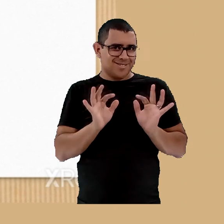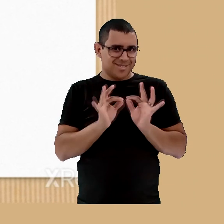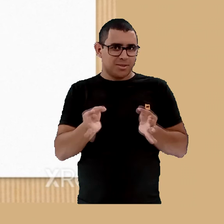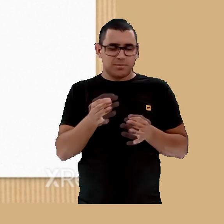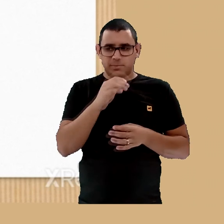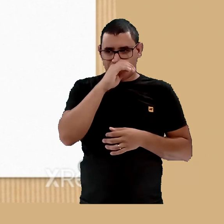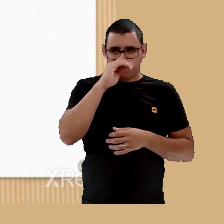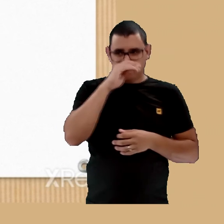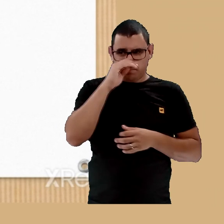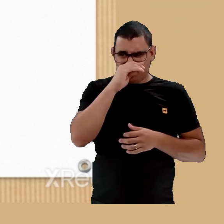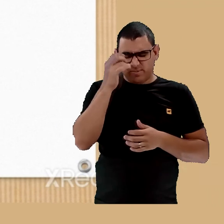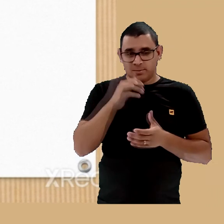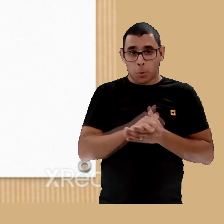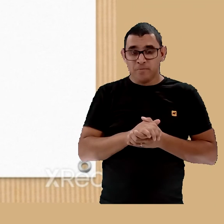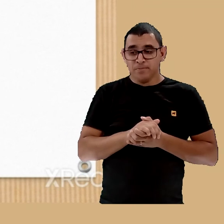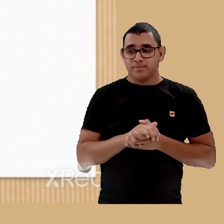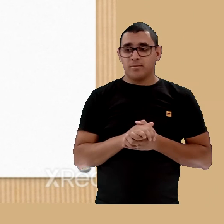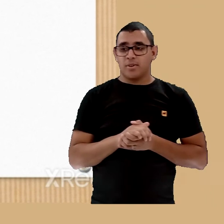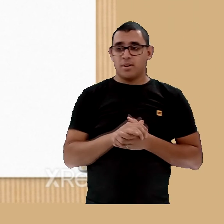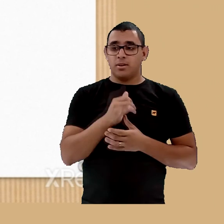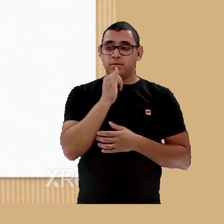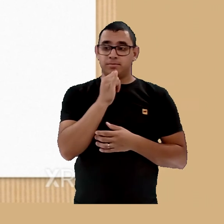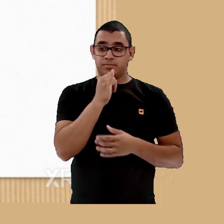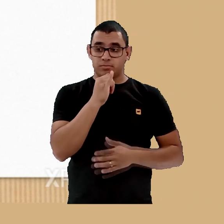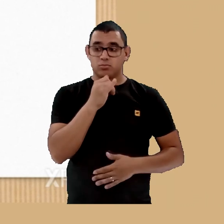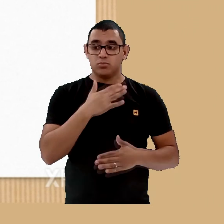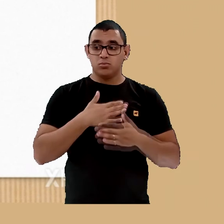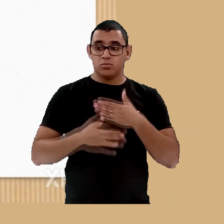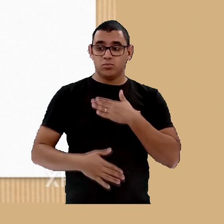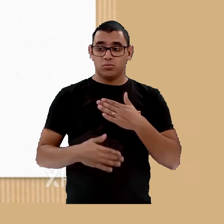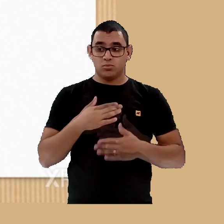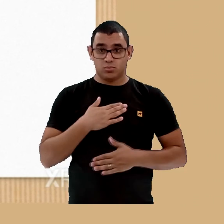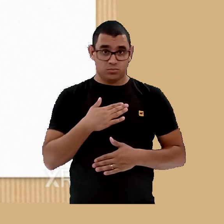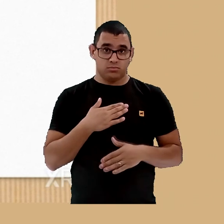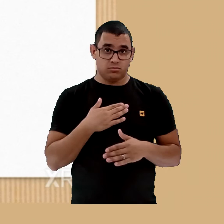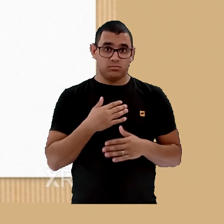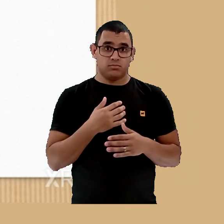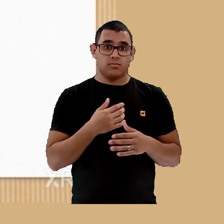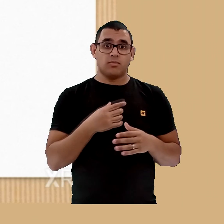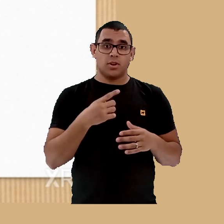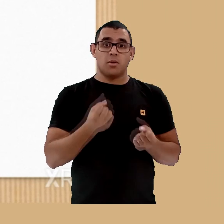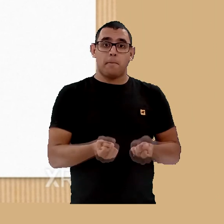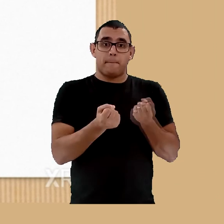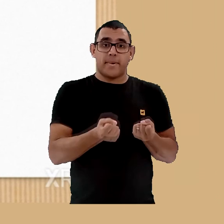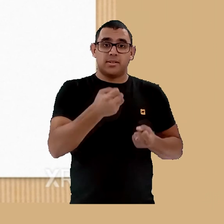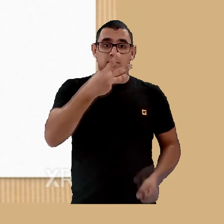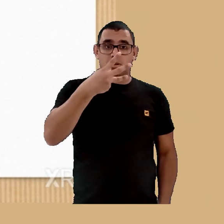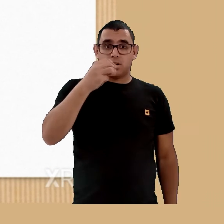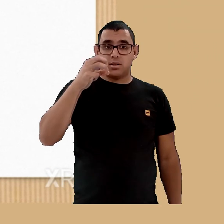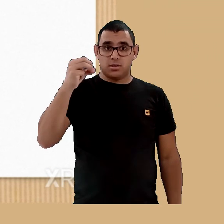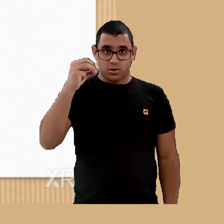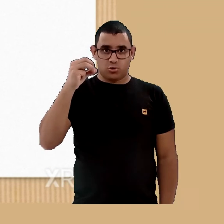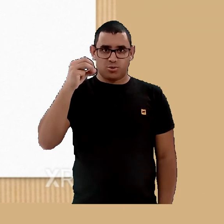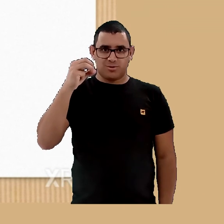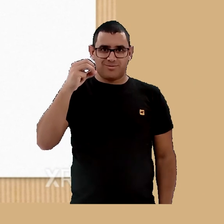Vamos para um exemplo. Um corpo de massa 300 gramas recebeu 6.000 calorias e sua temperatura variou de